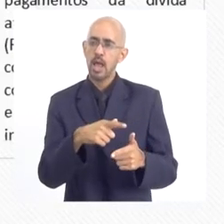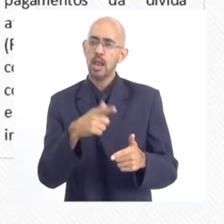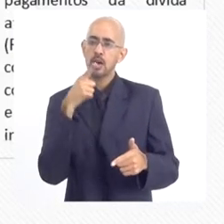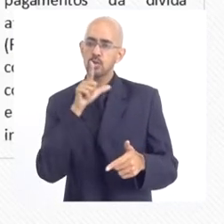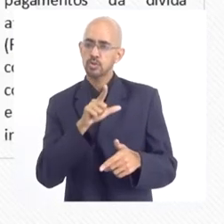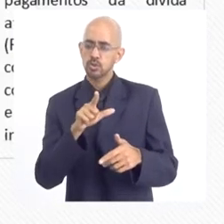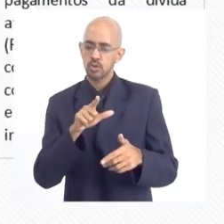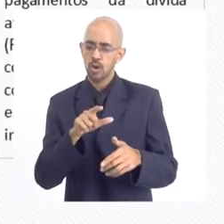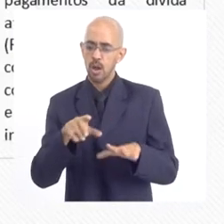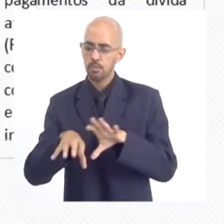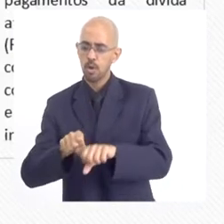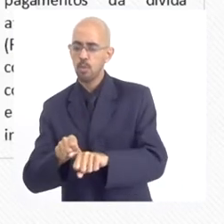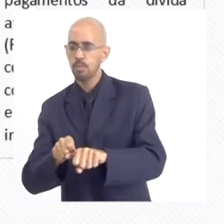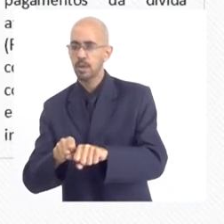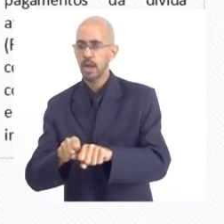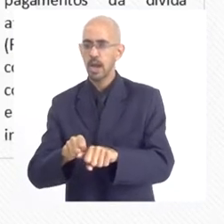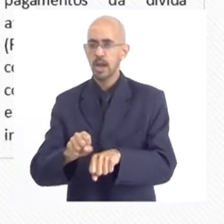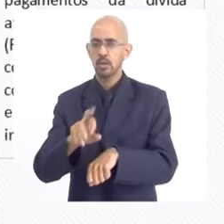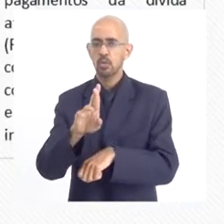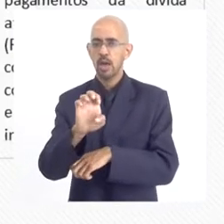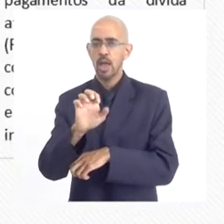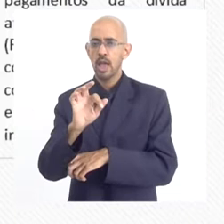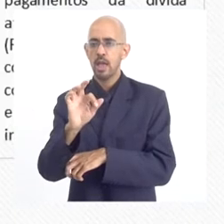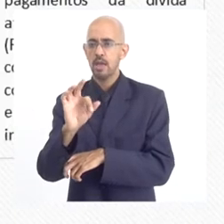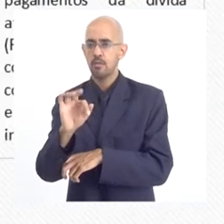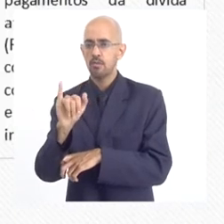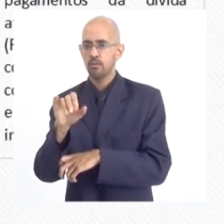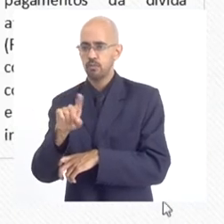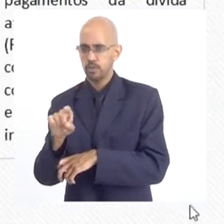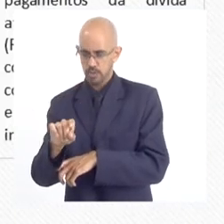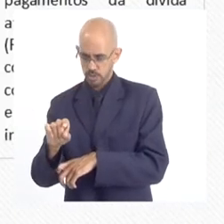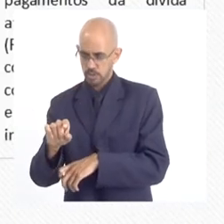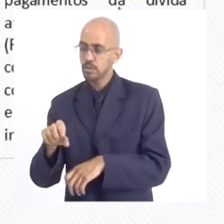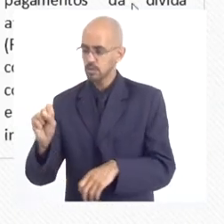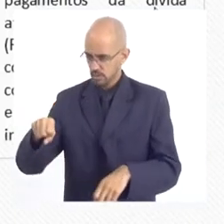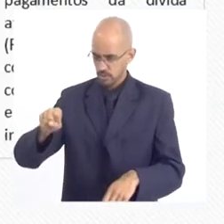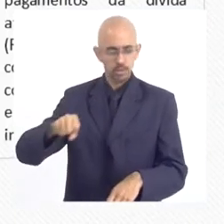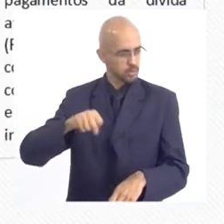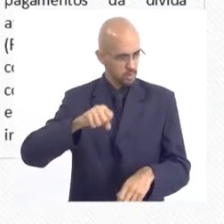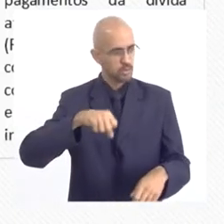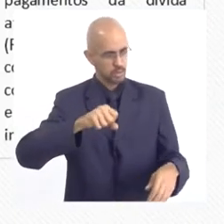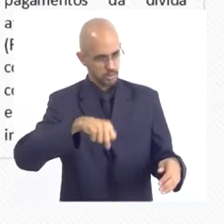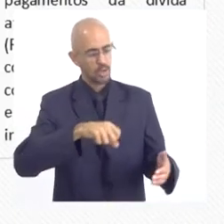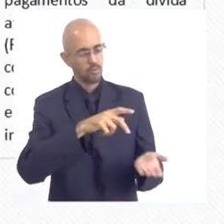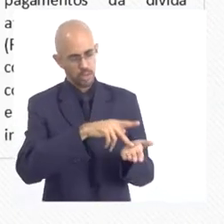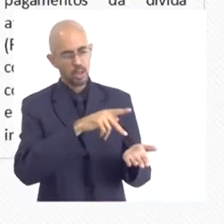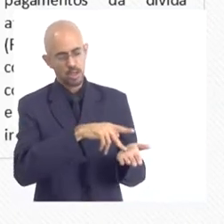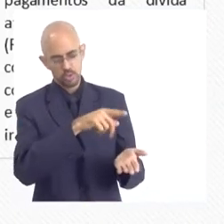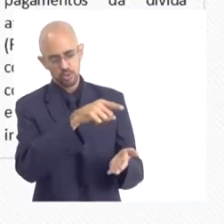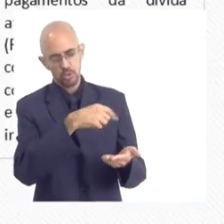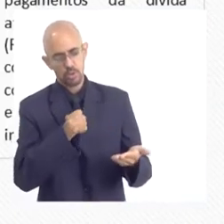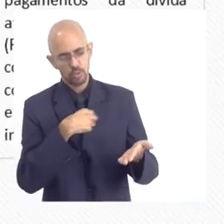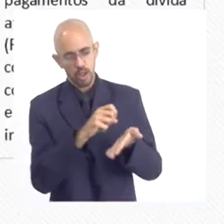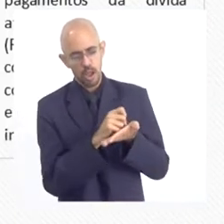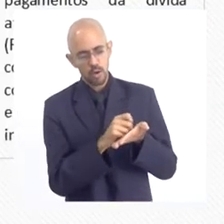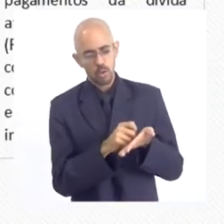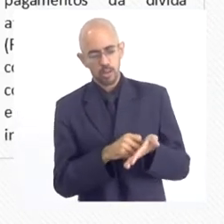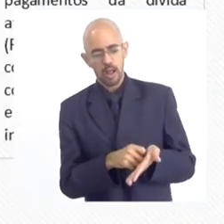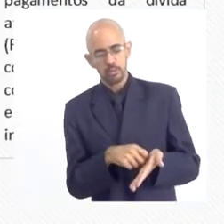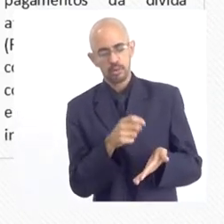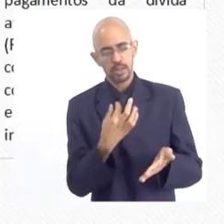das vantagens do refis, não é isso? Sim, exatamente. Está até anotado aqui, né? Eles